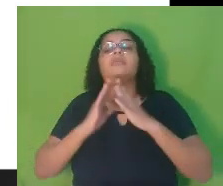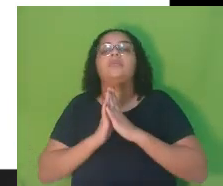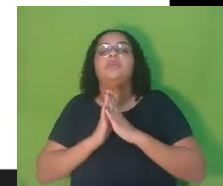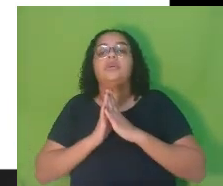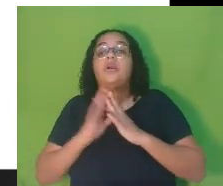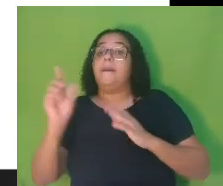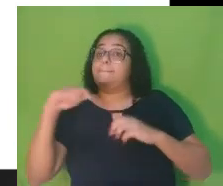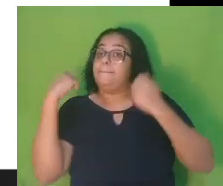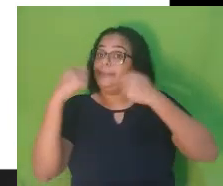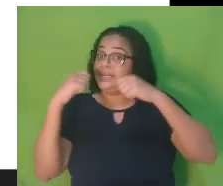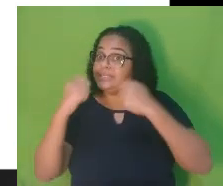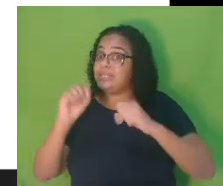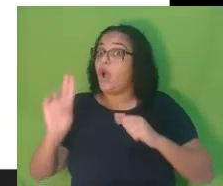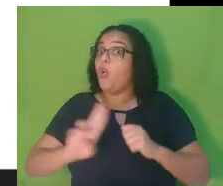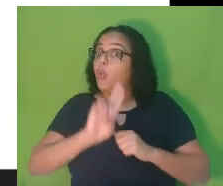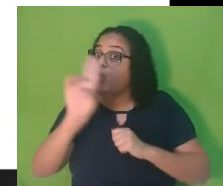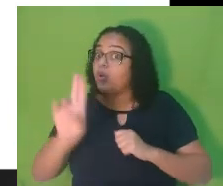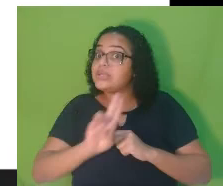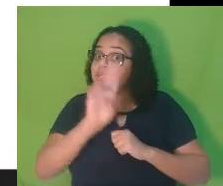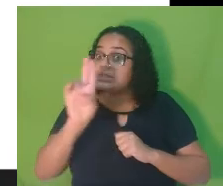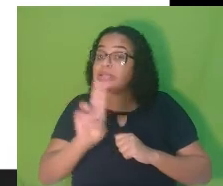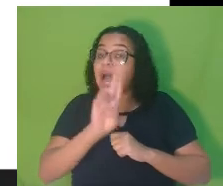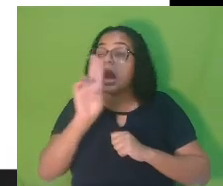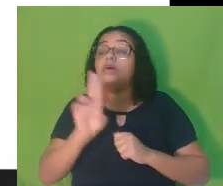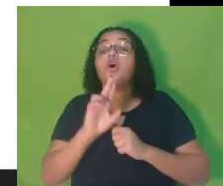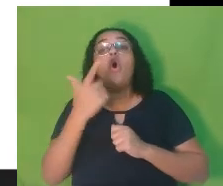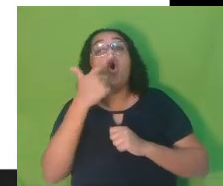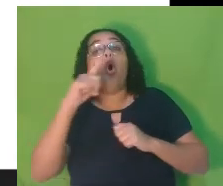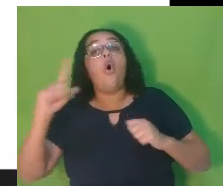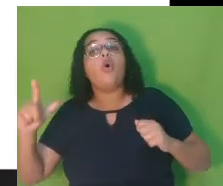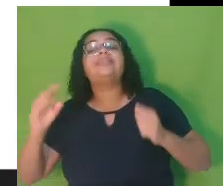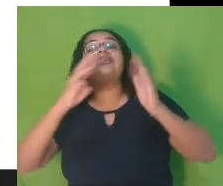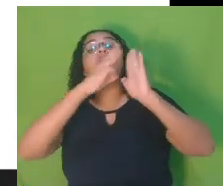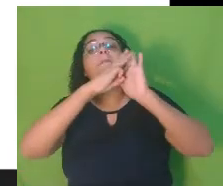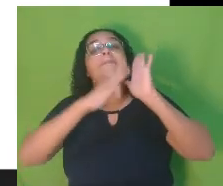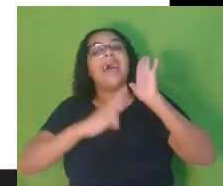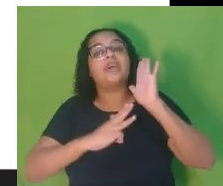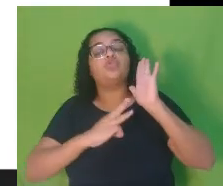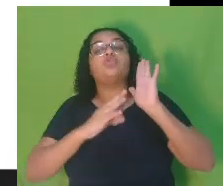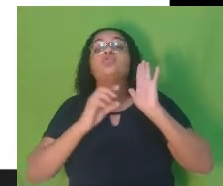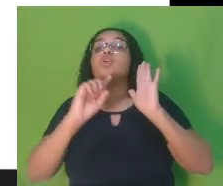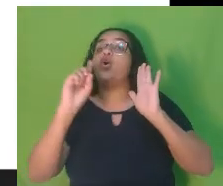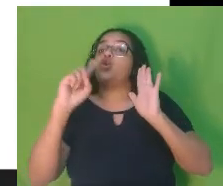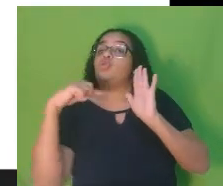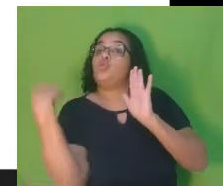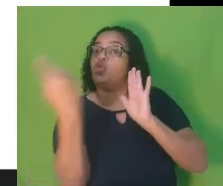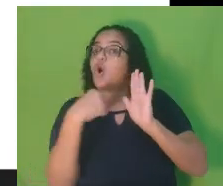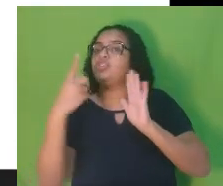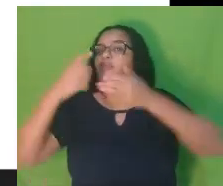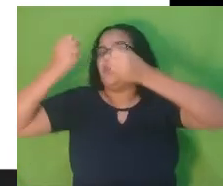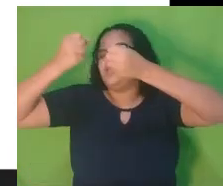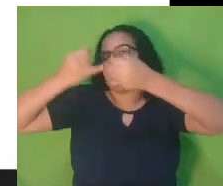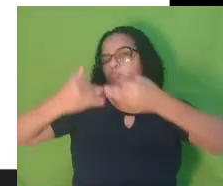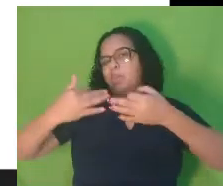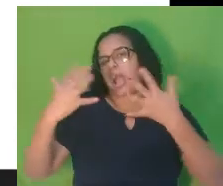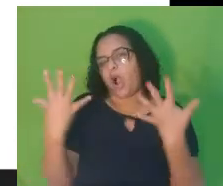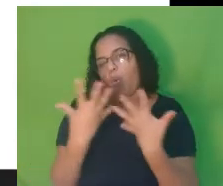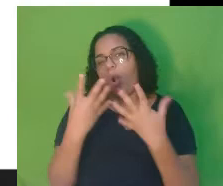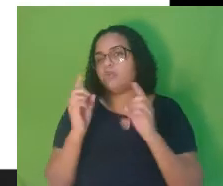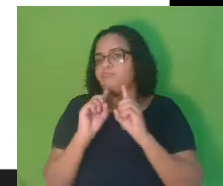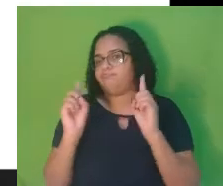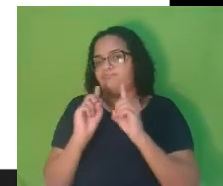explicitamente, então você precisa utilizar outros métodos que nós não vamos descrever